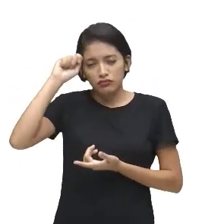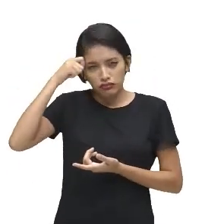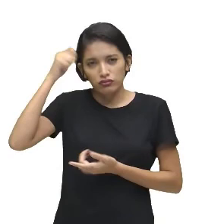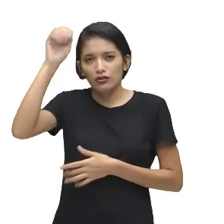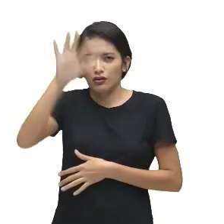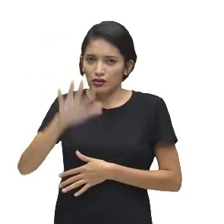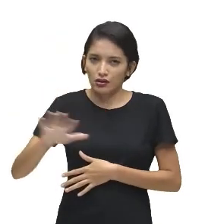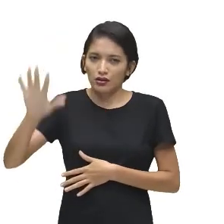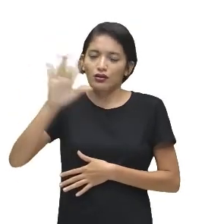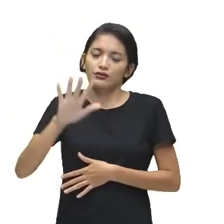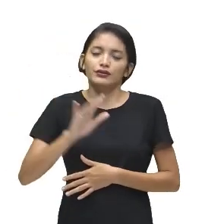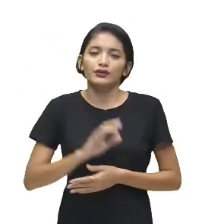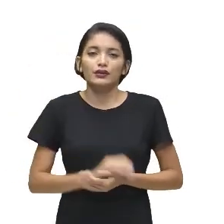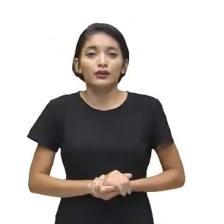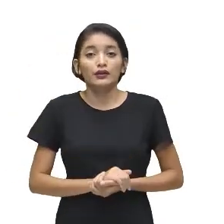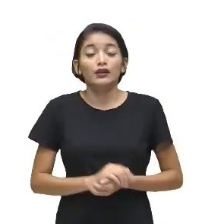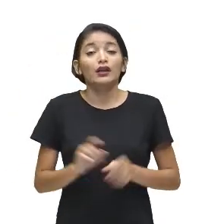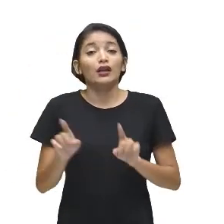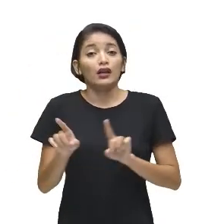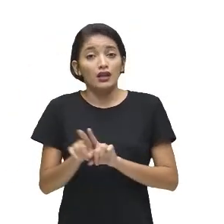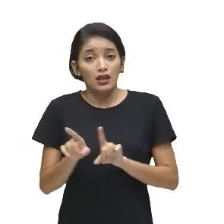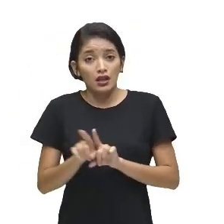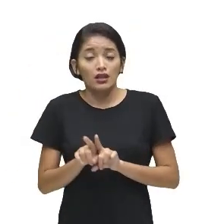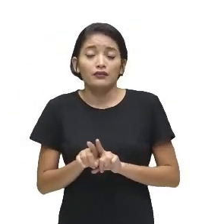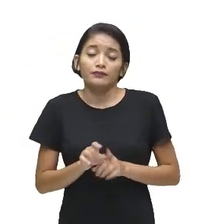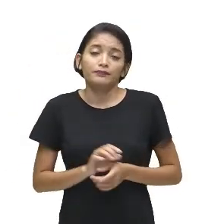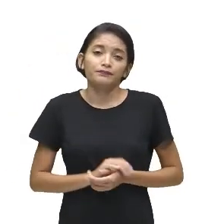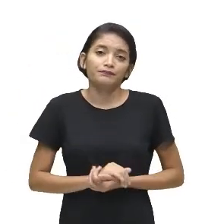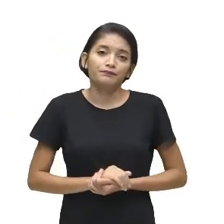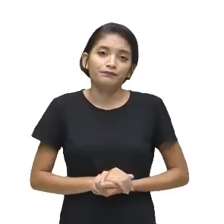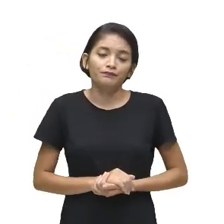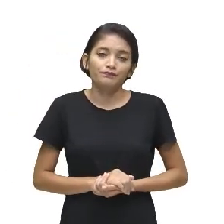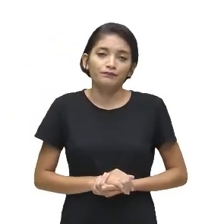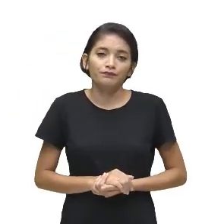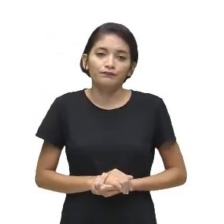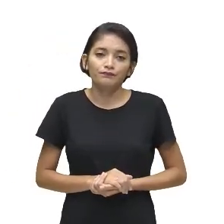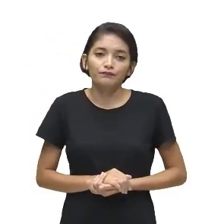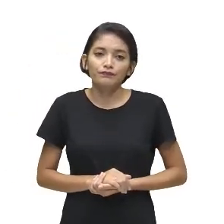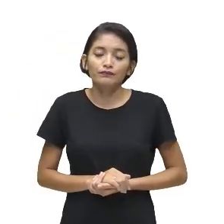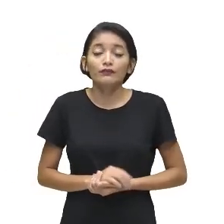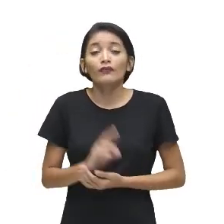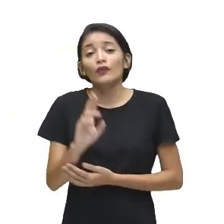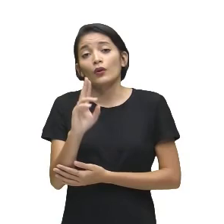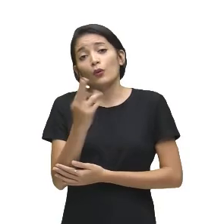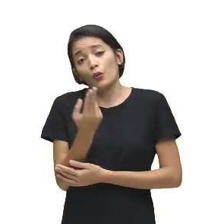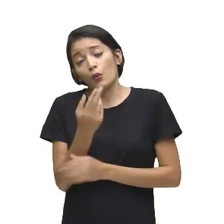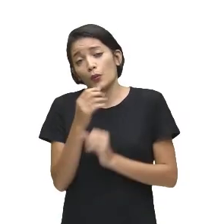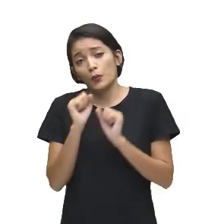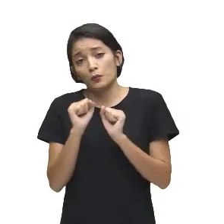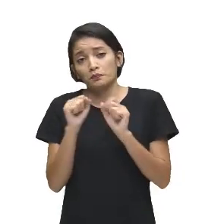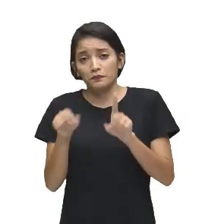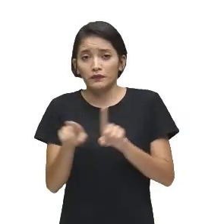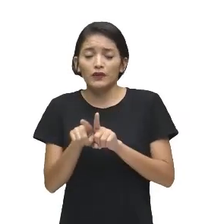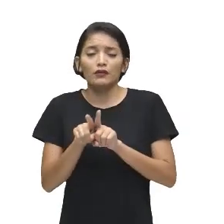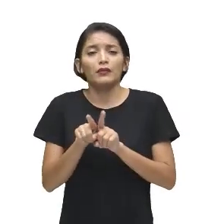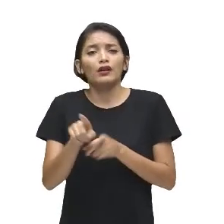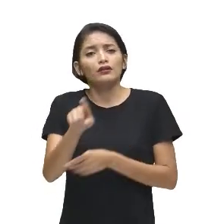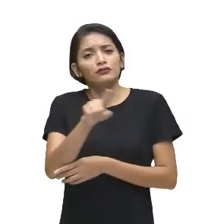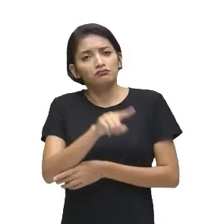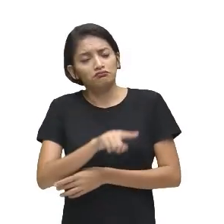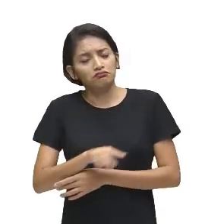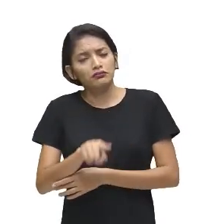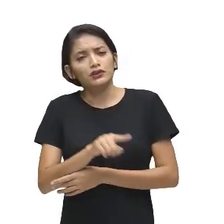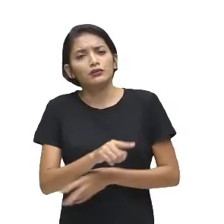né? Da memória ancestral africana, ou, de repente, você pode